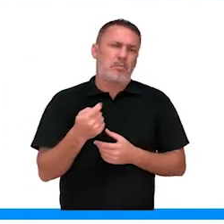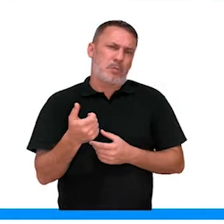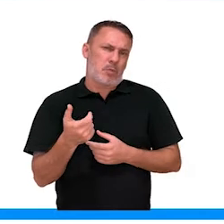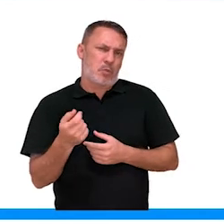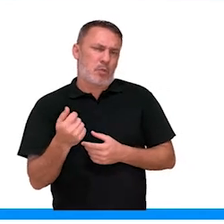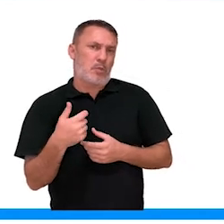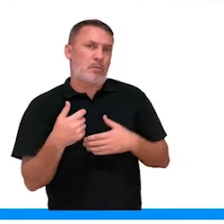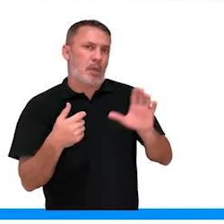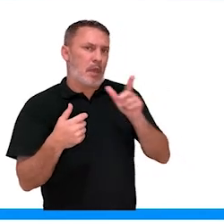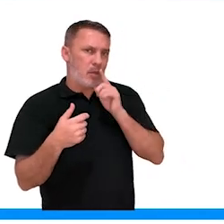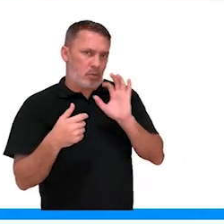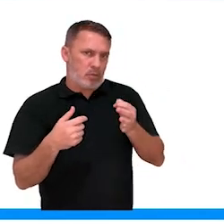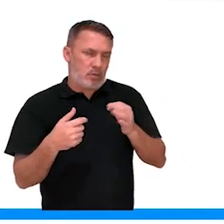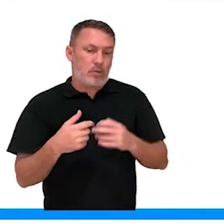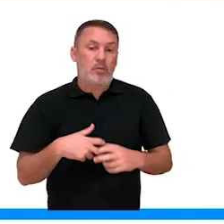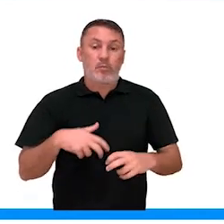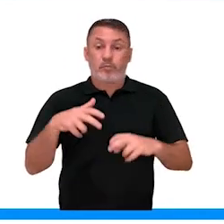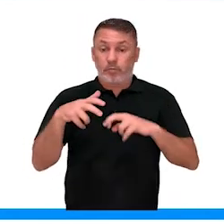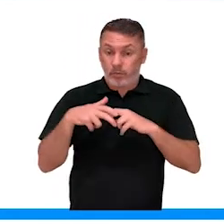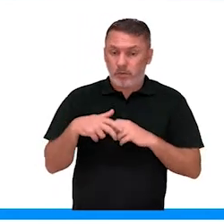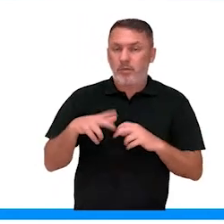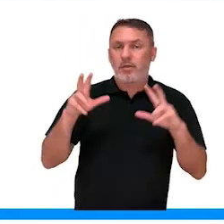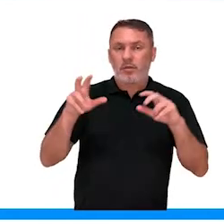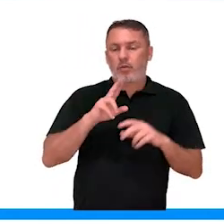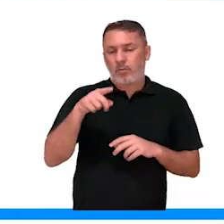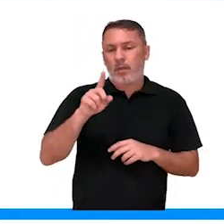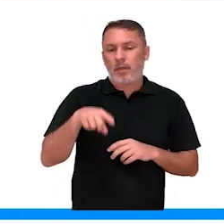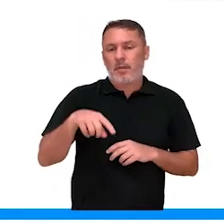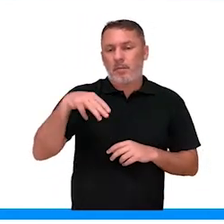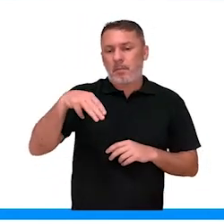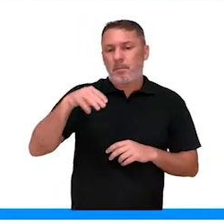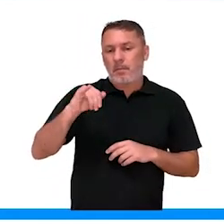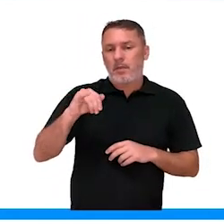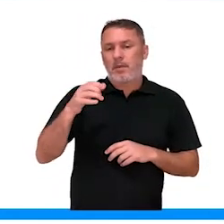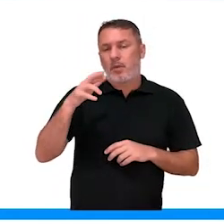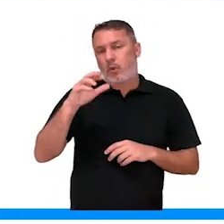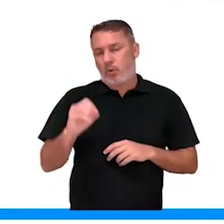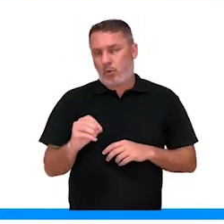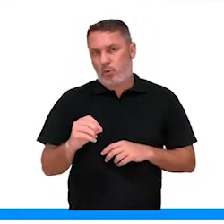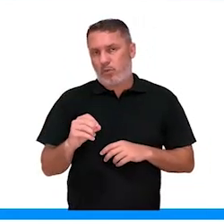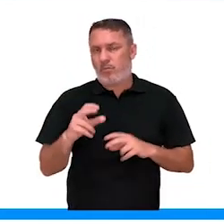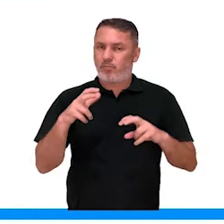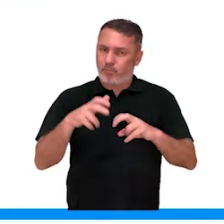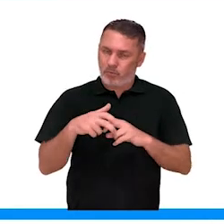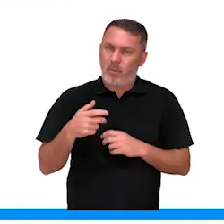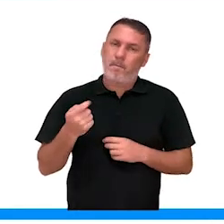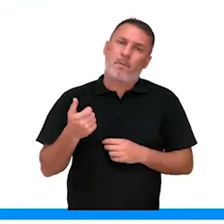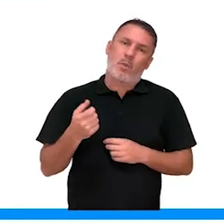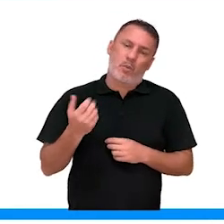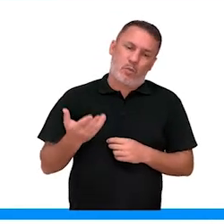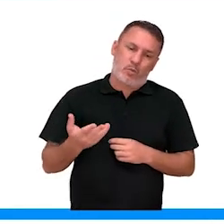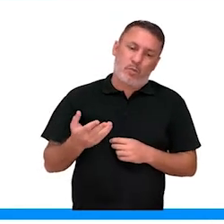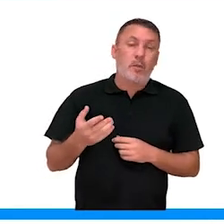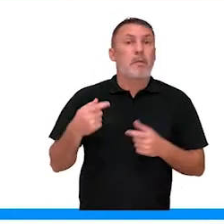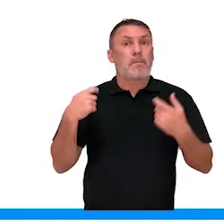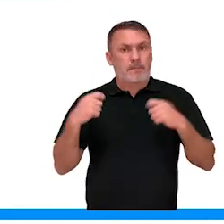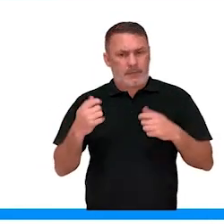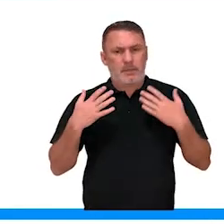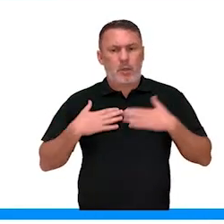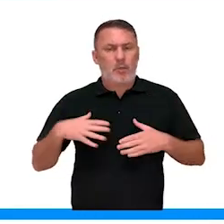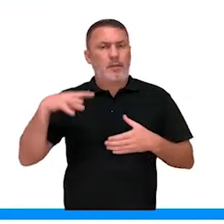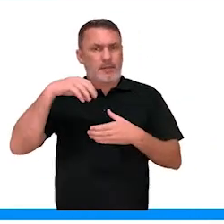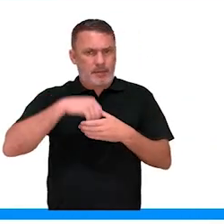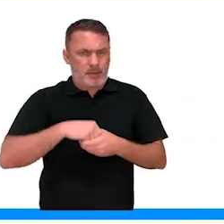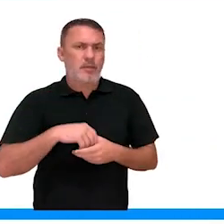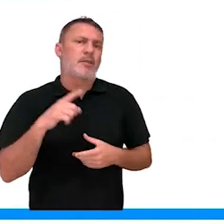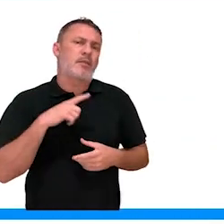bem pequena. Por esse motivo, a gente fala que eles são micronutrientes. A gente precisa deles no